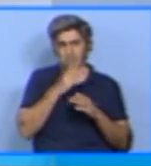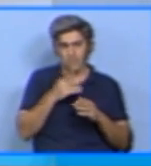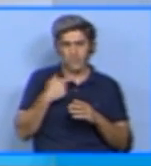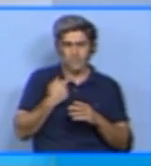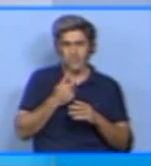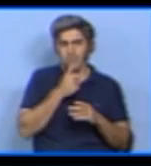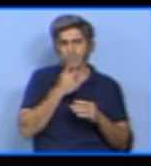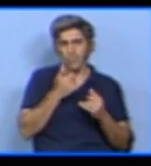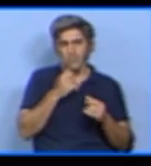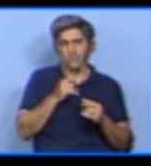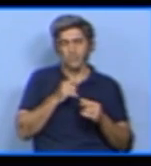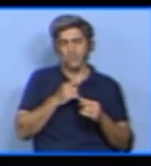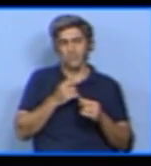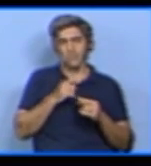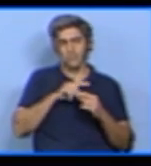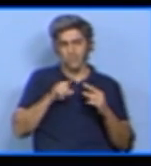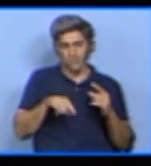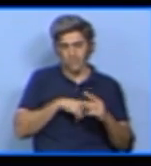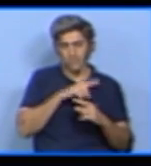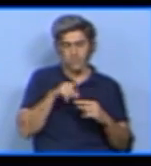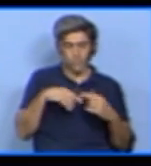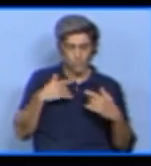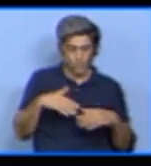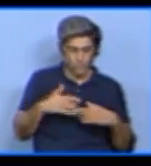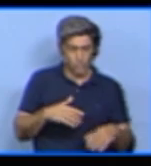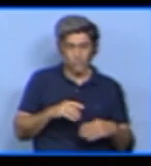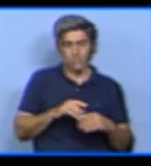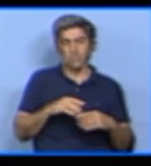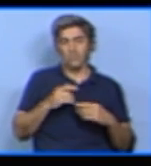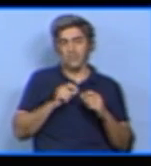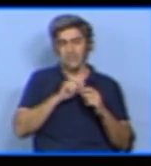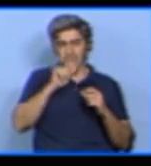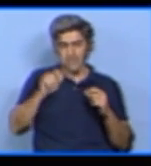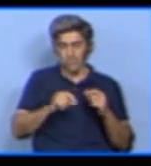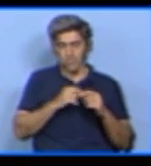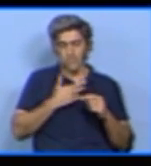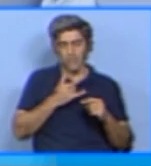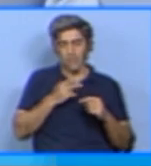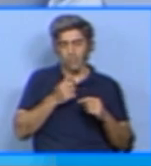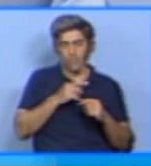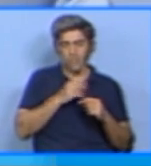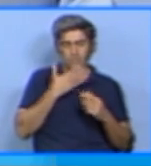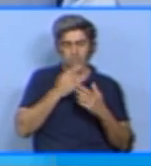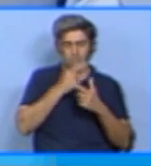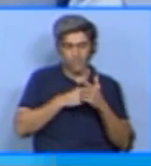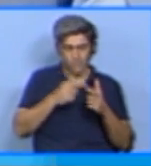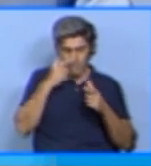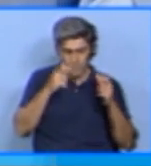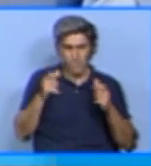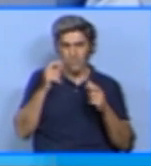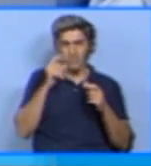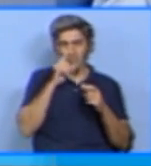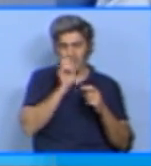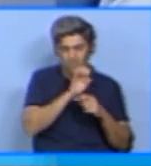justificar. É o ciclo diabólico. O ciclo diabólico que leva à divisão e à mentira, não é? Sim, e portanto